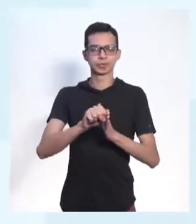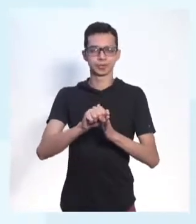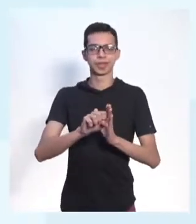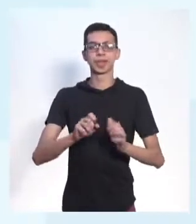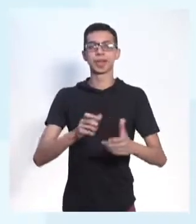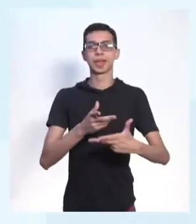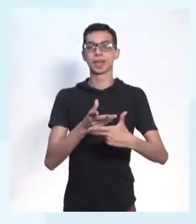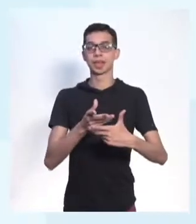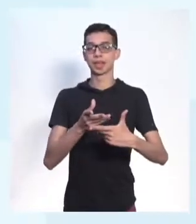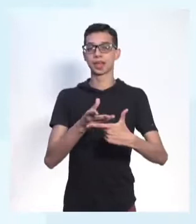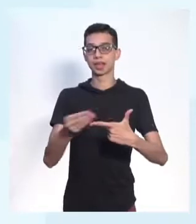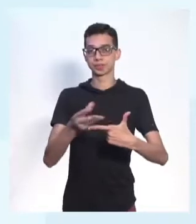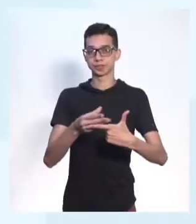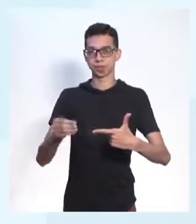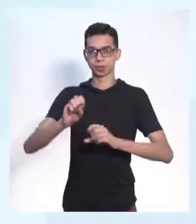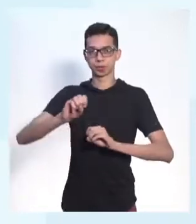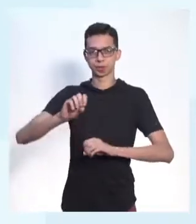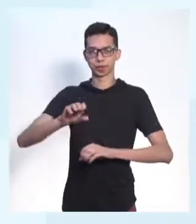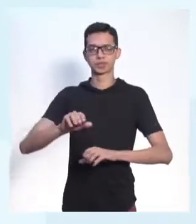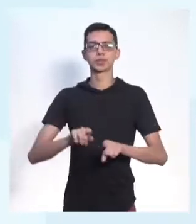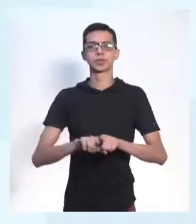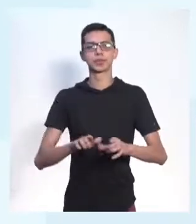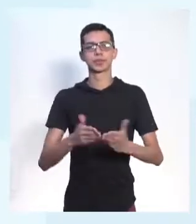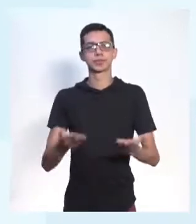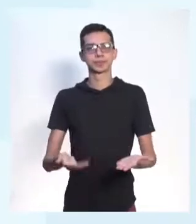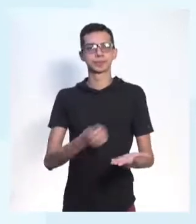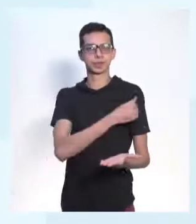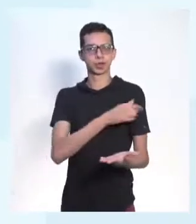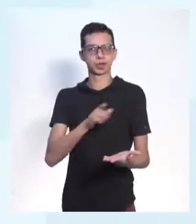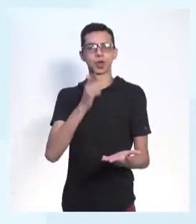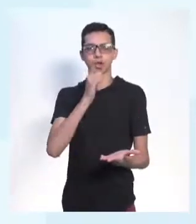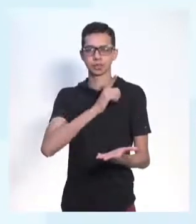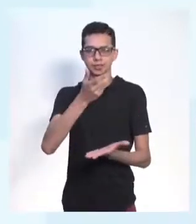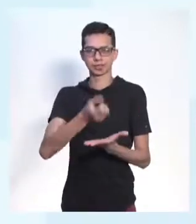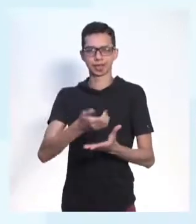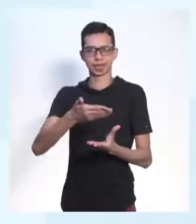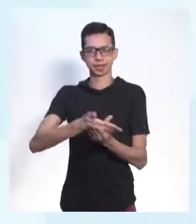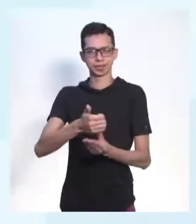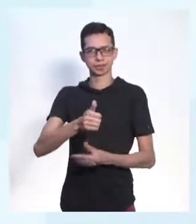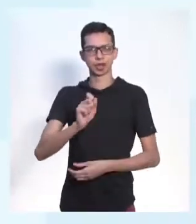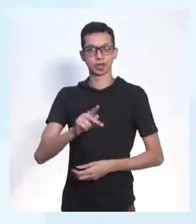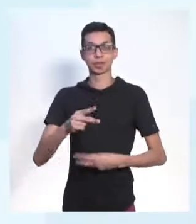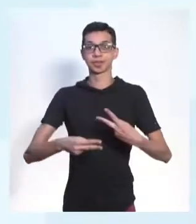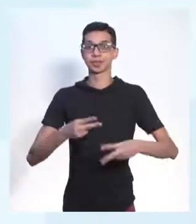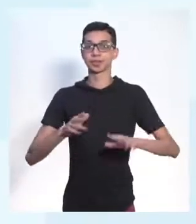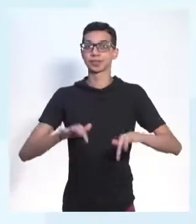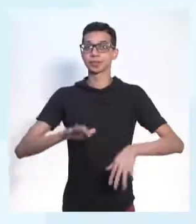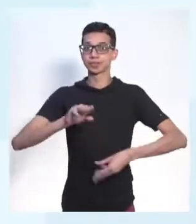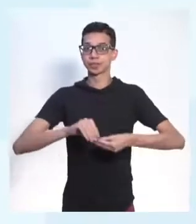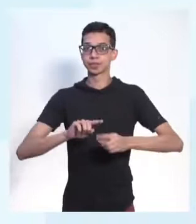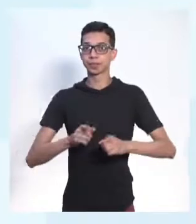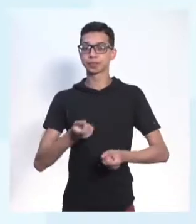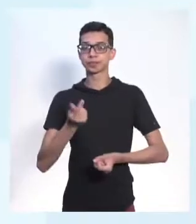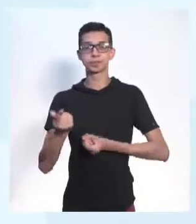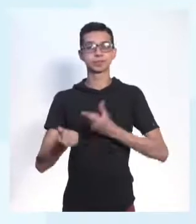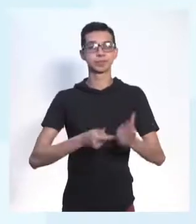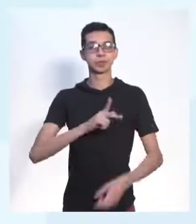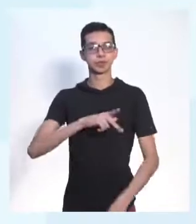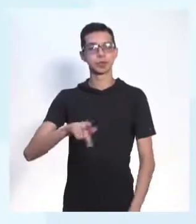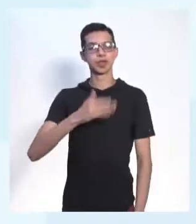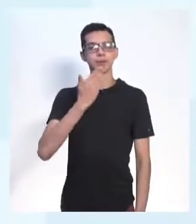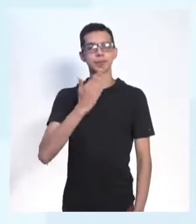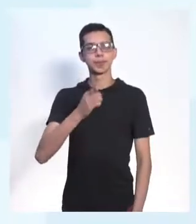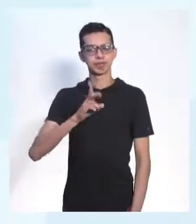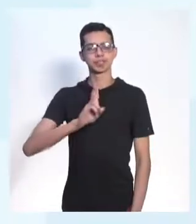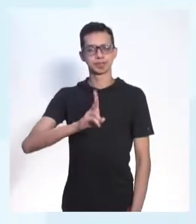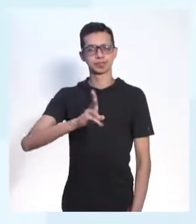consegue fazer o download dos arquivos também, certo? O bimestre está acabando já, mas às vezes os professores pedem para que você